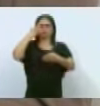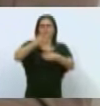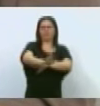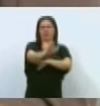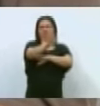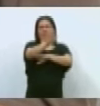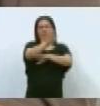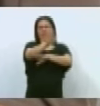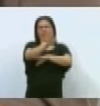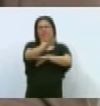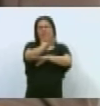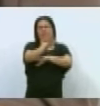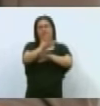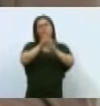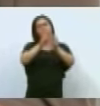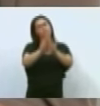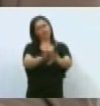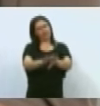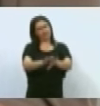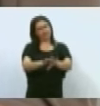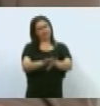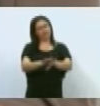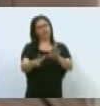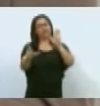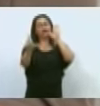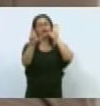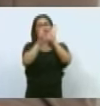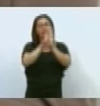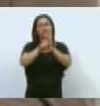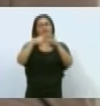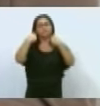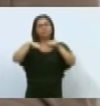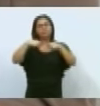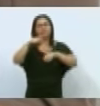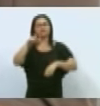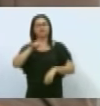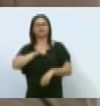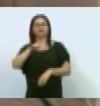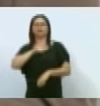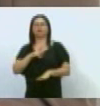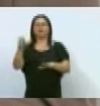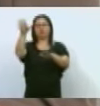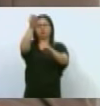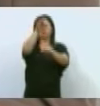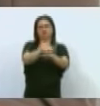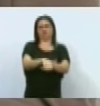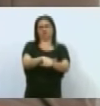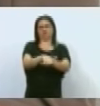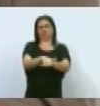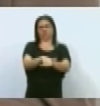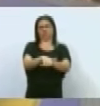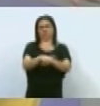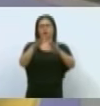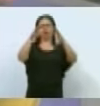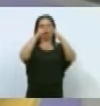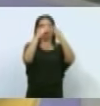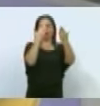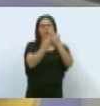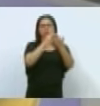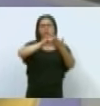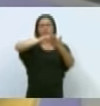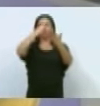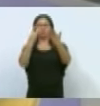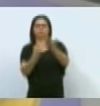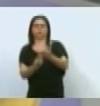ela ter todos os recursos, igual eu falei da escola bilíngue, Rio Preto precisa ter essa escola. Quando você falou da escola bilíngue, eu